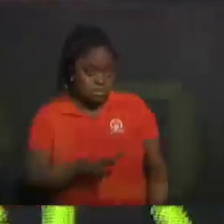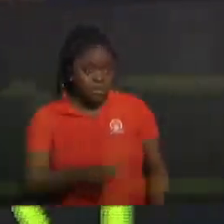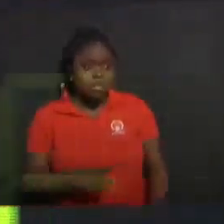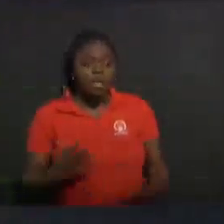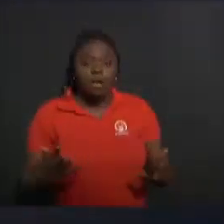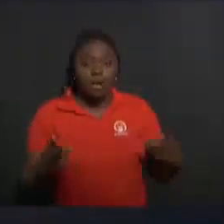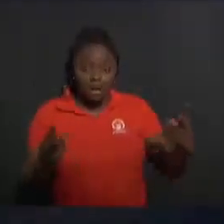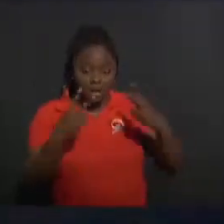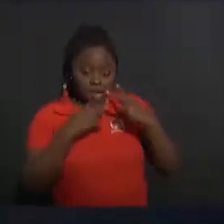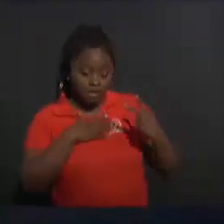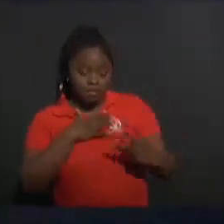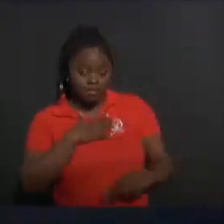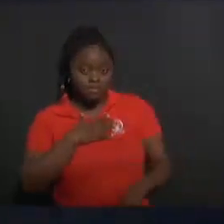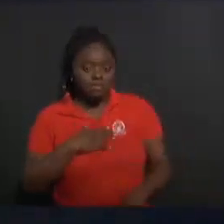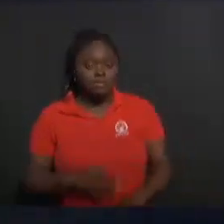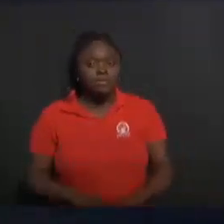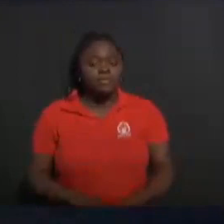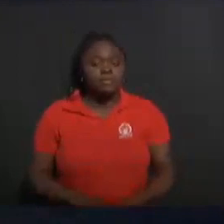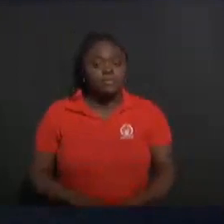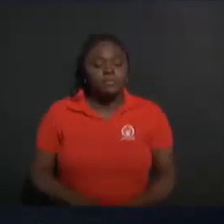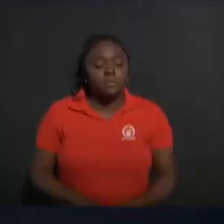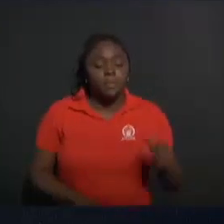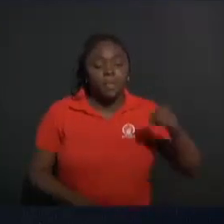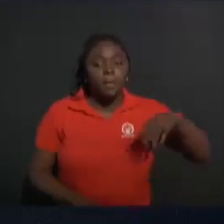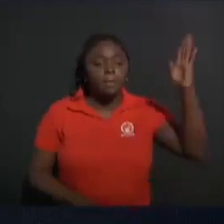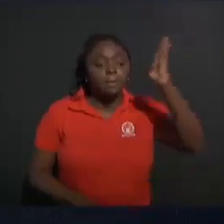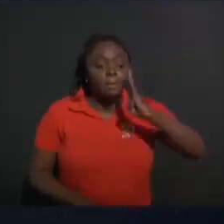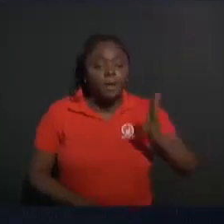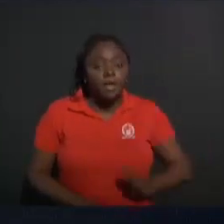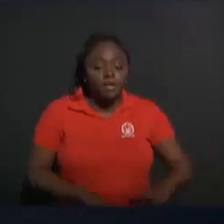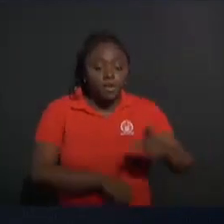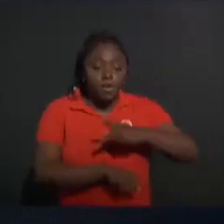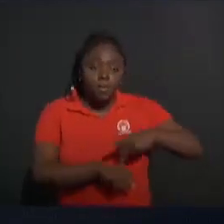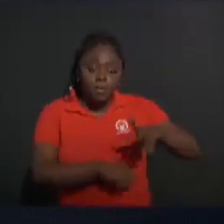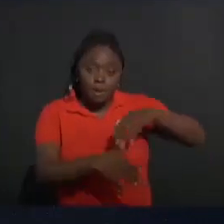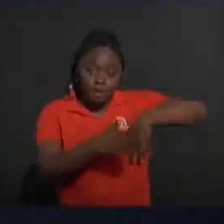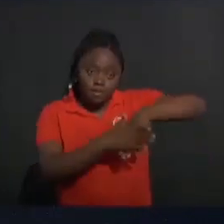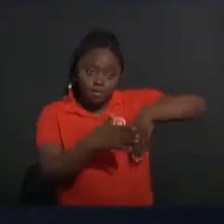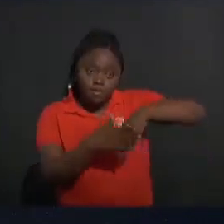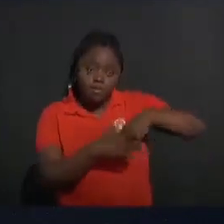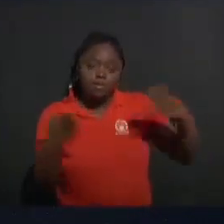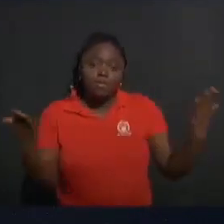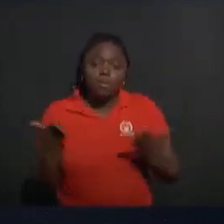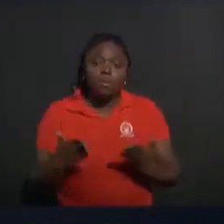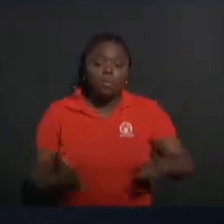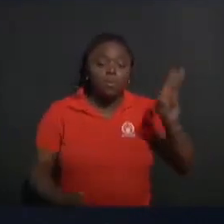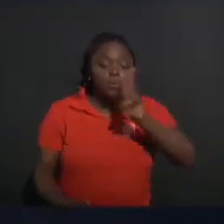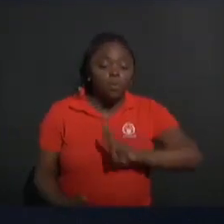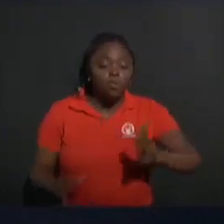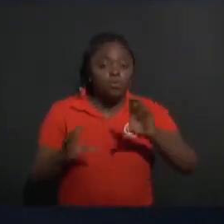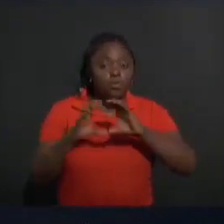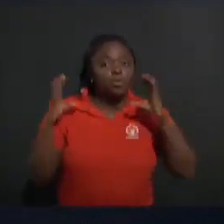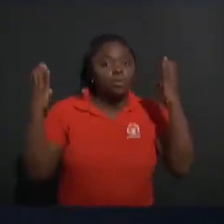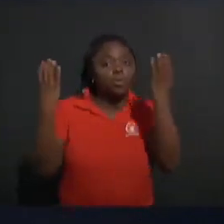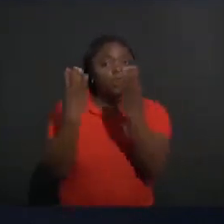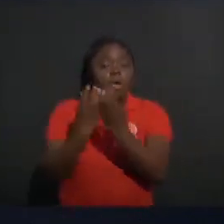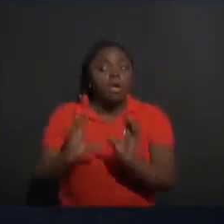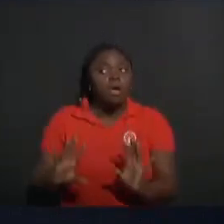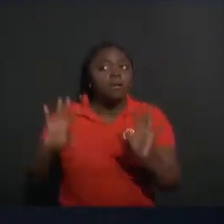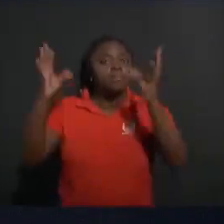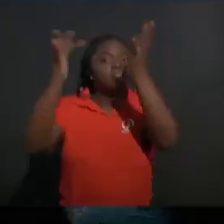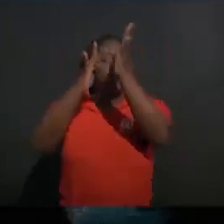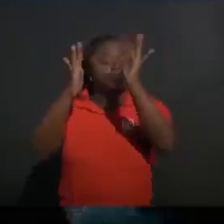gente, olha para mim. O país do futebol usou hoje seus maiores estádios para celebrar Jesus.